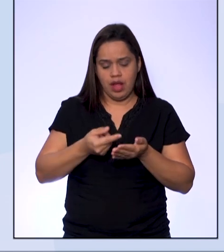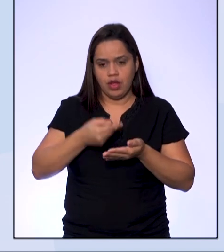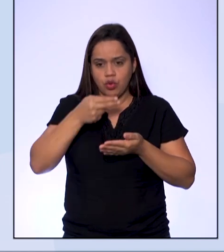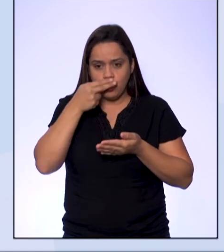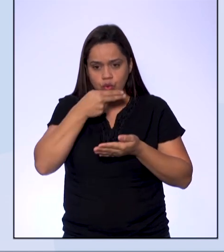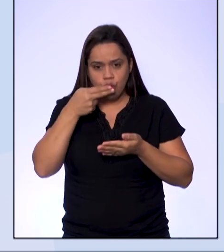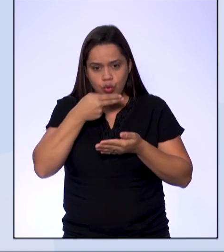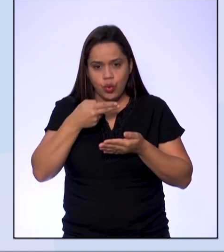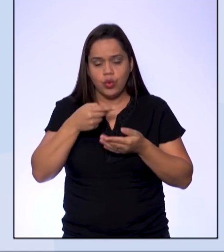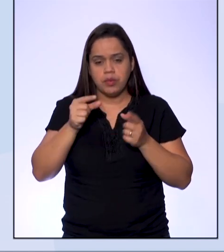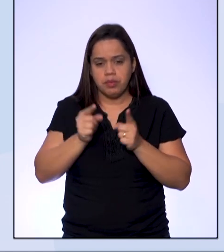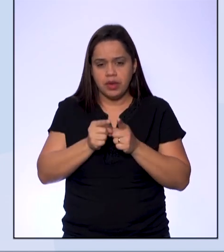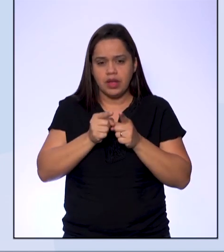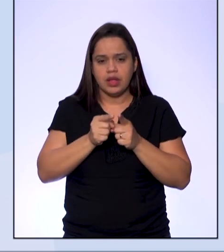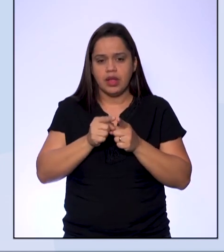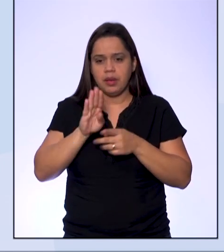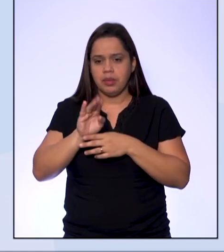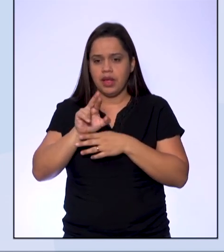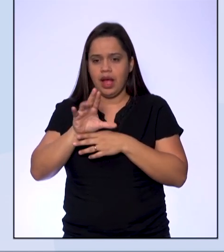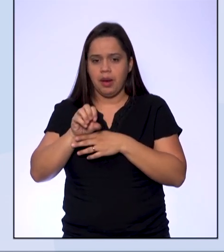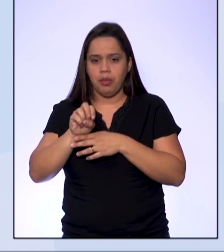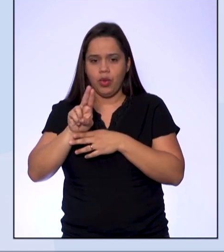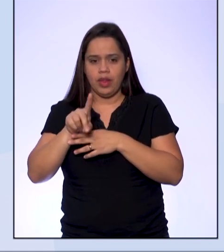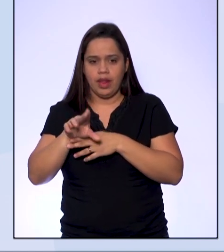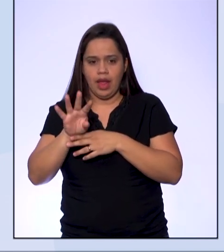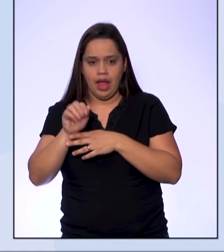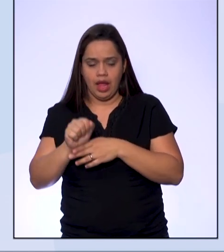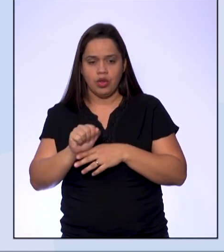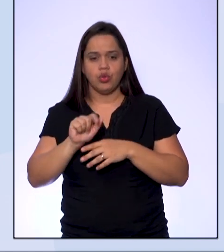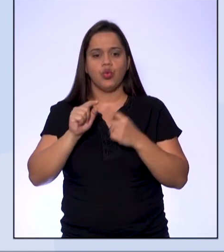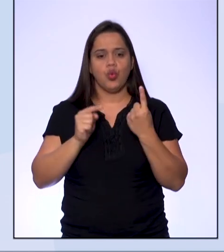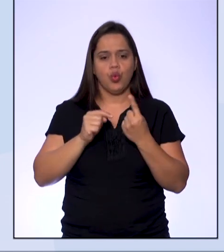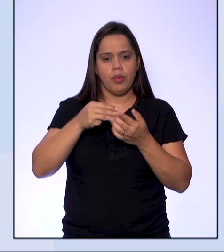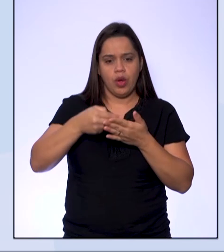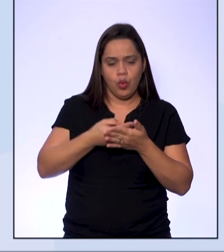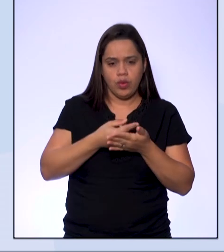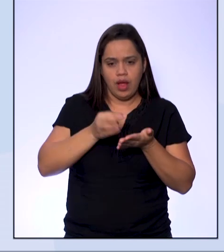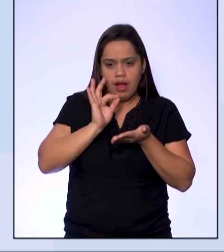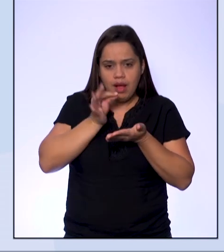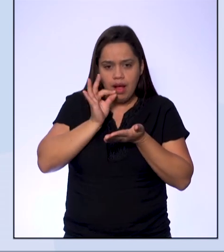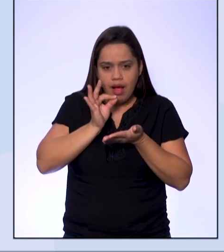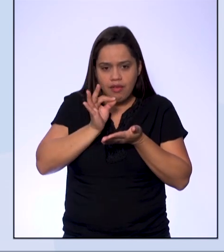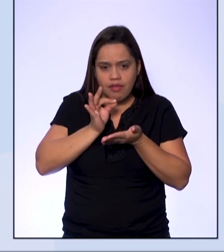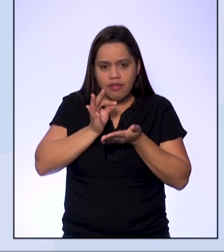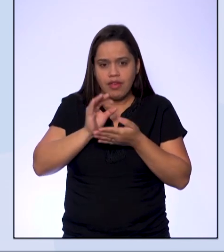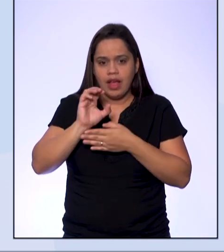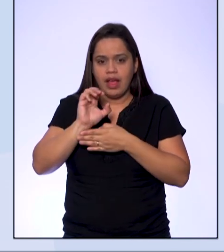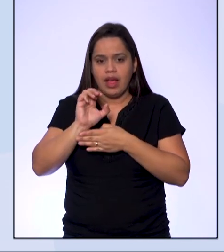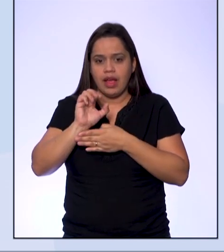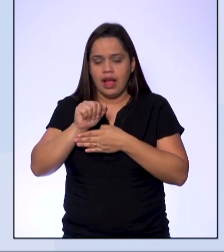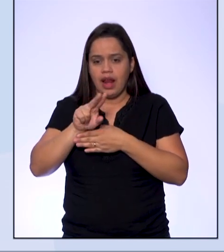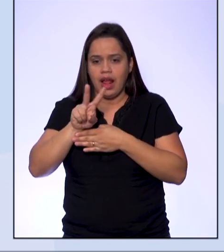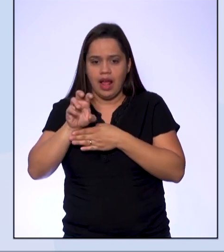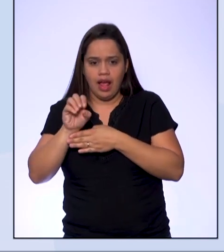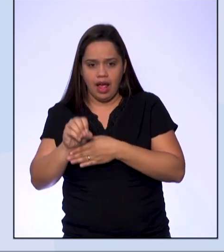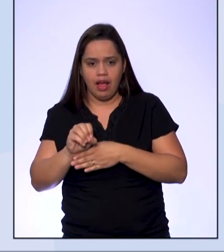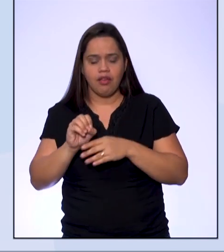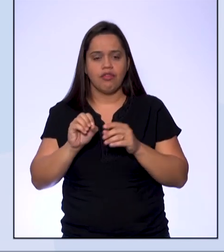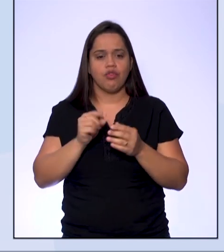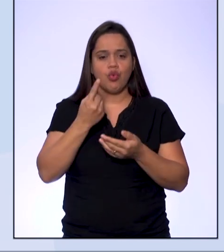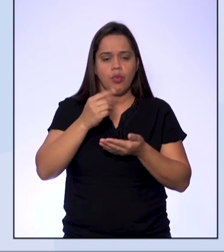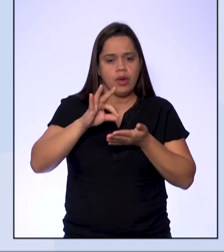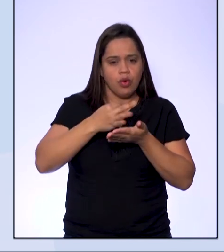de café de cravo em pó, 1 colher de café de canela em pó, 1 xícara e meia de chá de leite